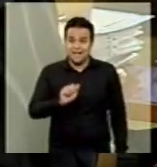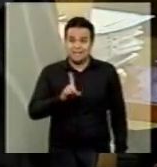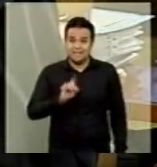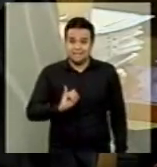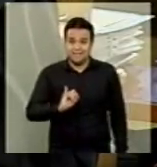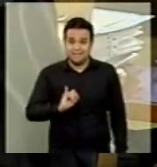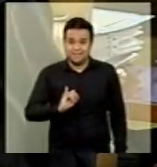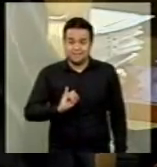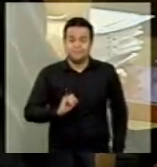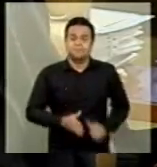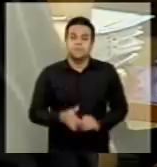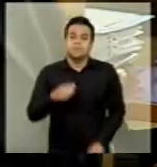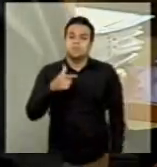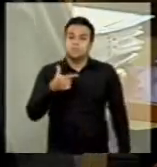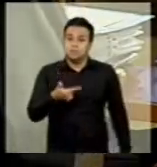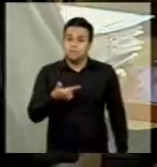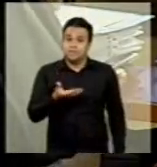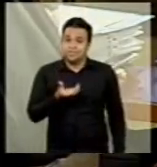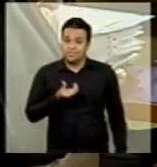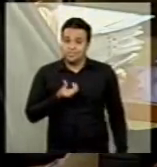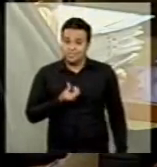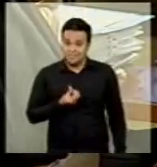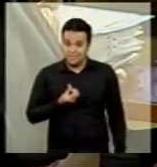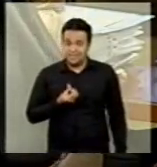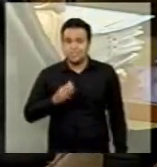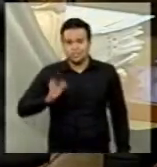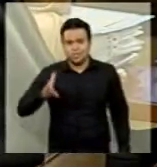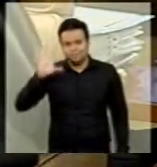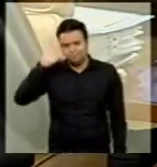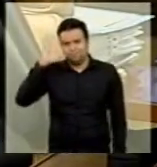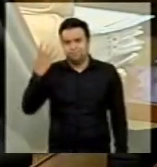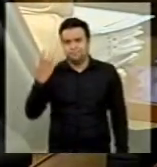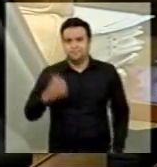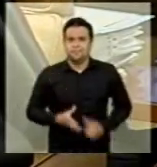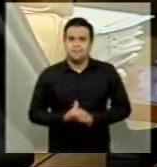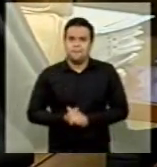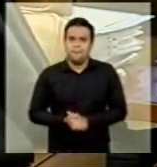26 foram solucionadas